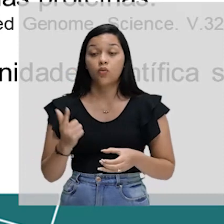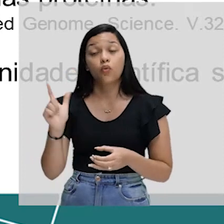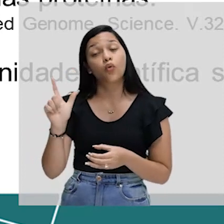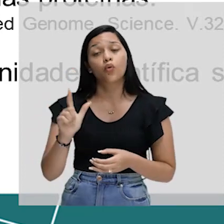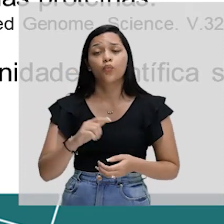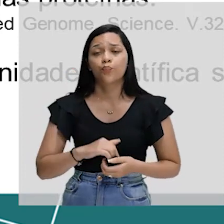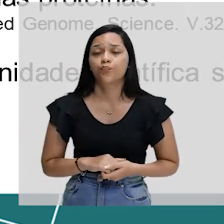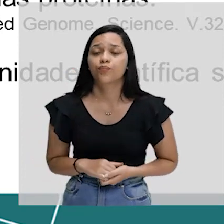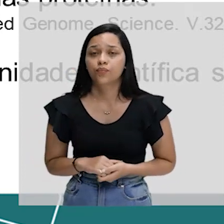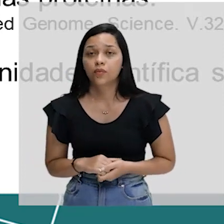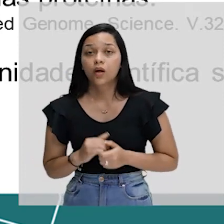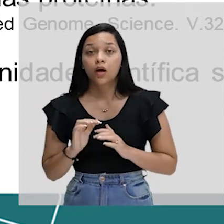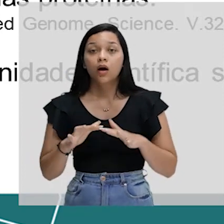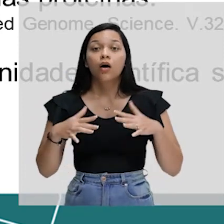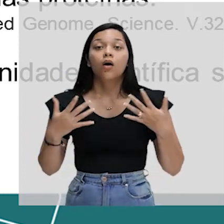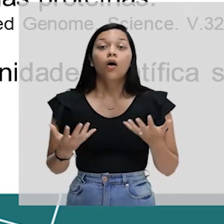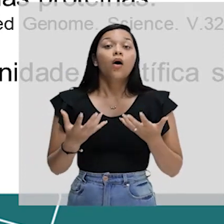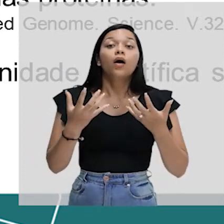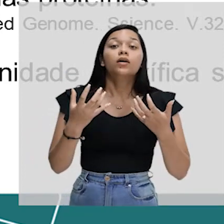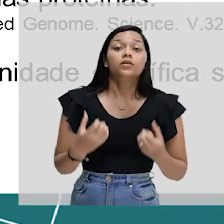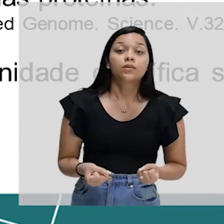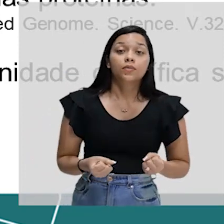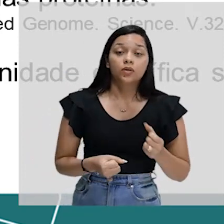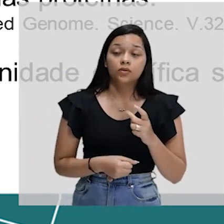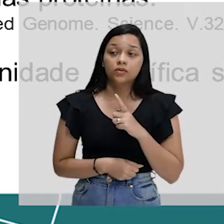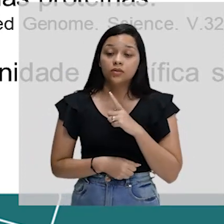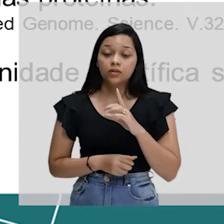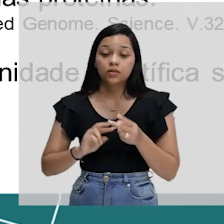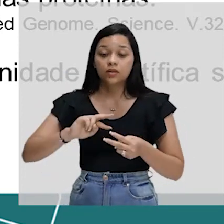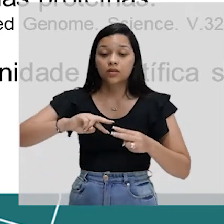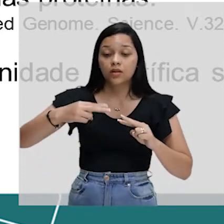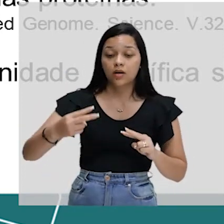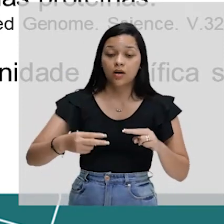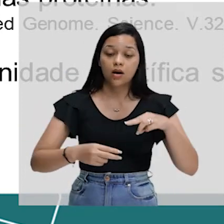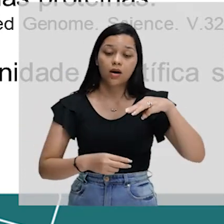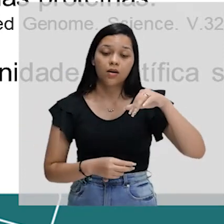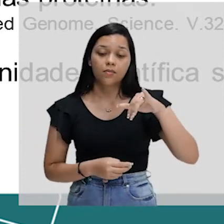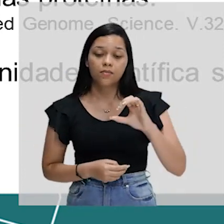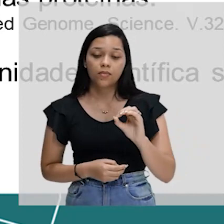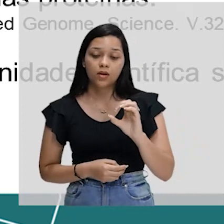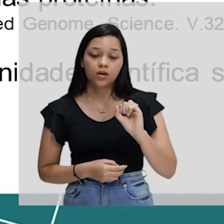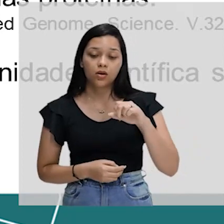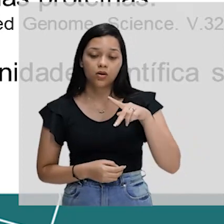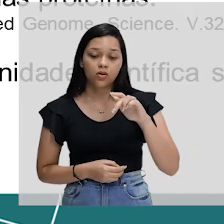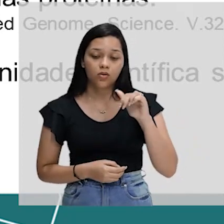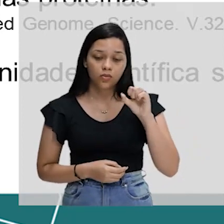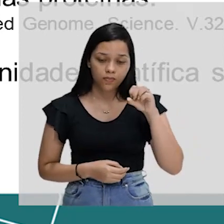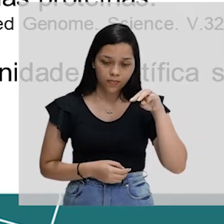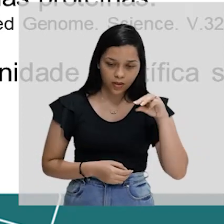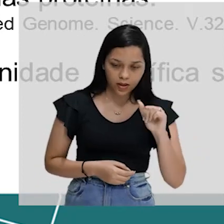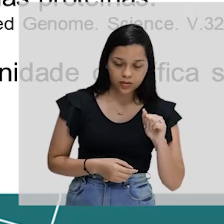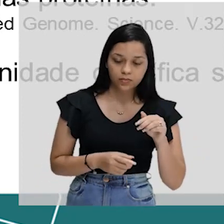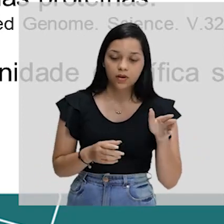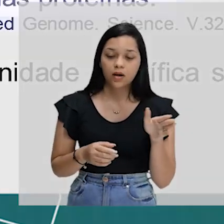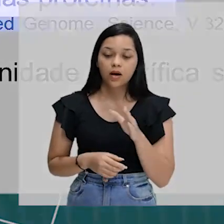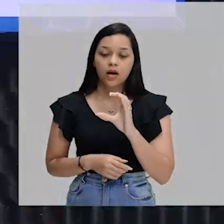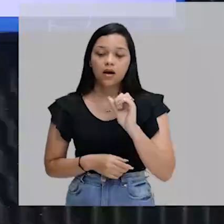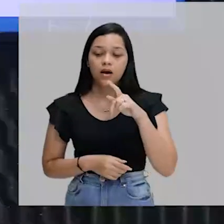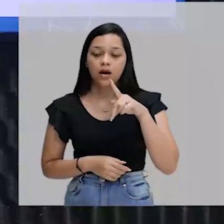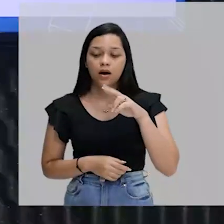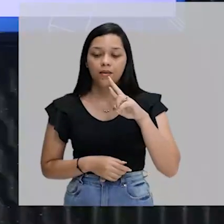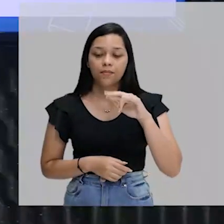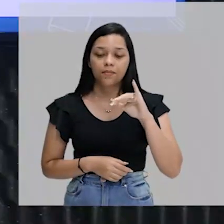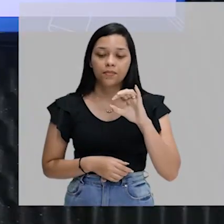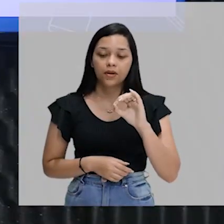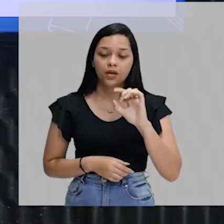bactéria. Qual foi a bactéria que recebeu esse DNA? Mycoplasma capricolo, tá? Então, a